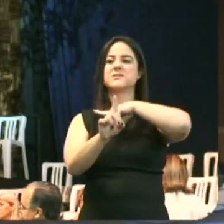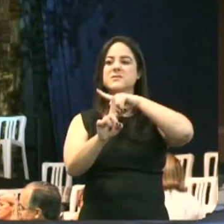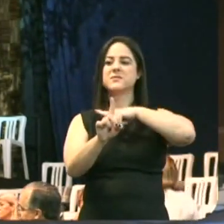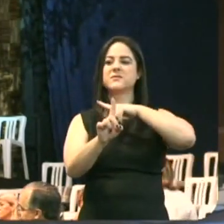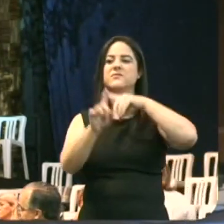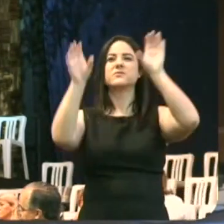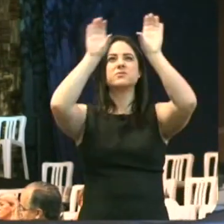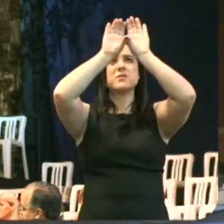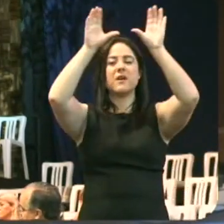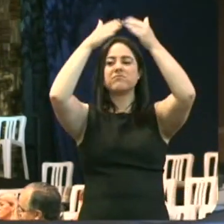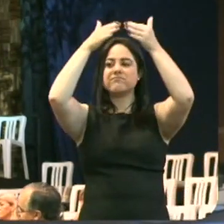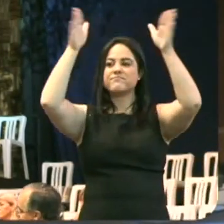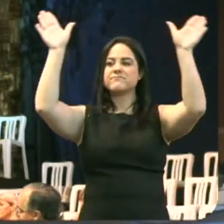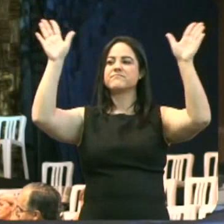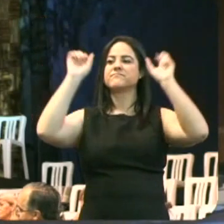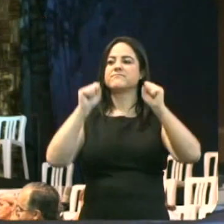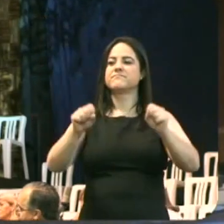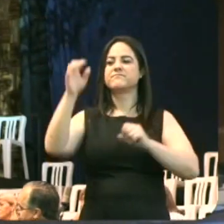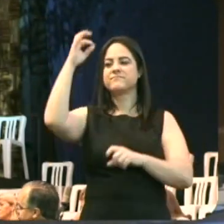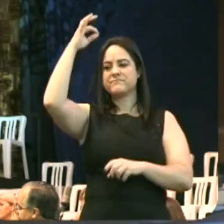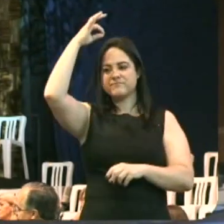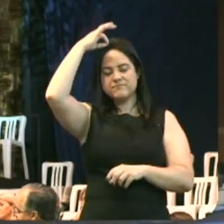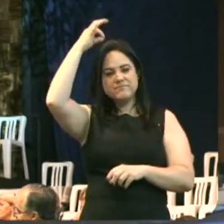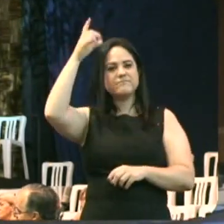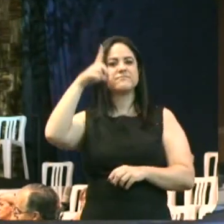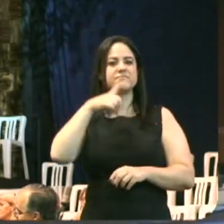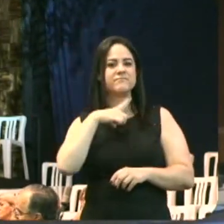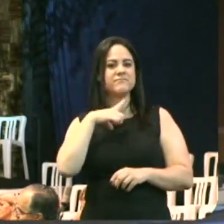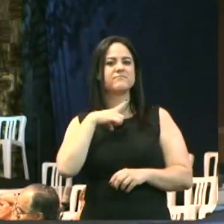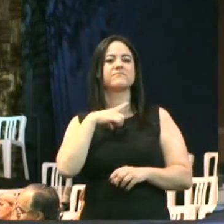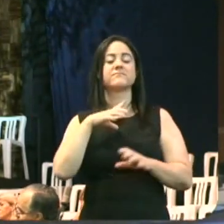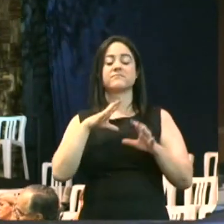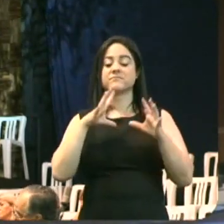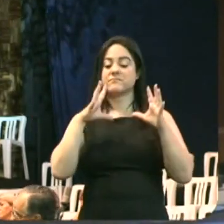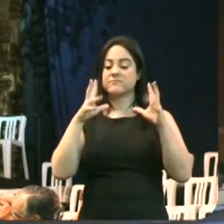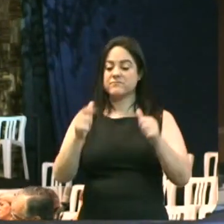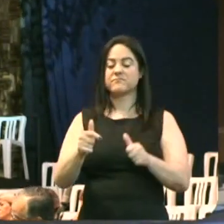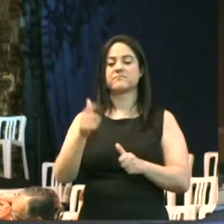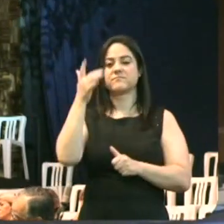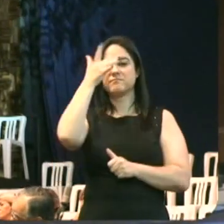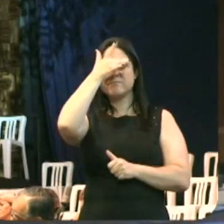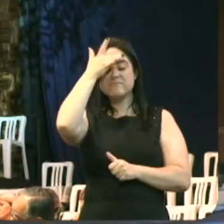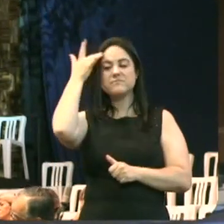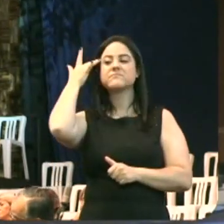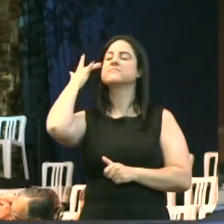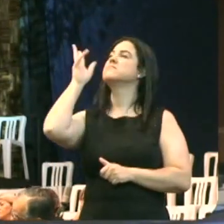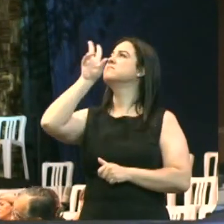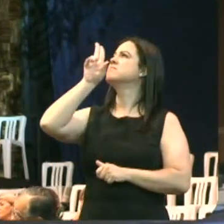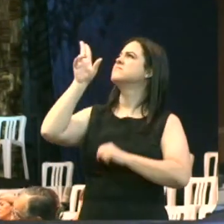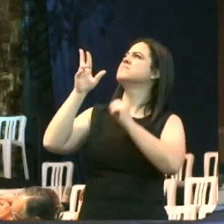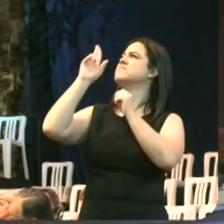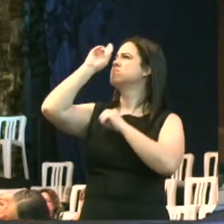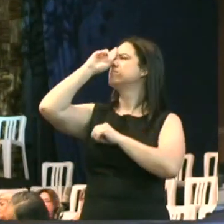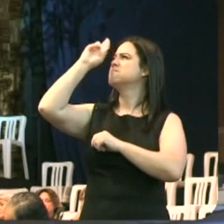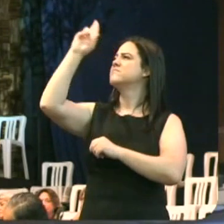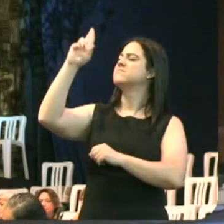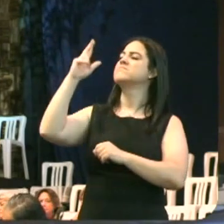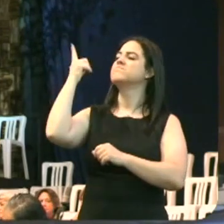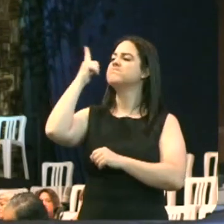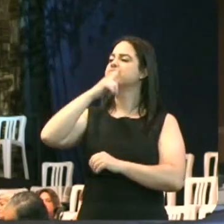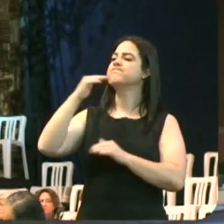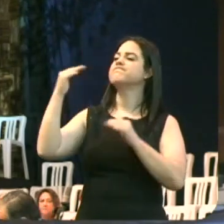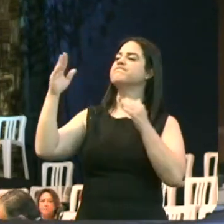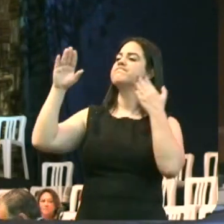do céu para que o Espírito de Deus pudesse pairar sobre todo aquele que invocar o nome do Senhor.